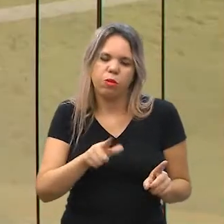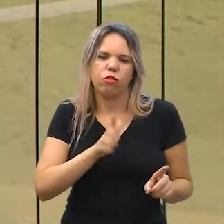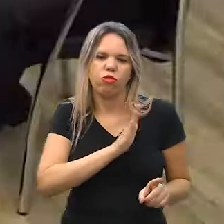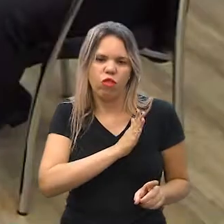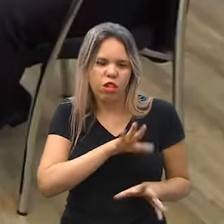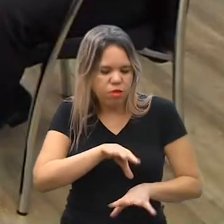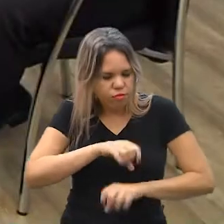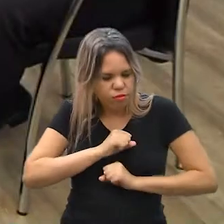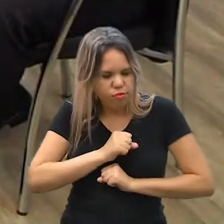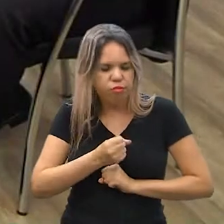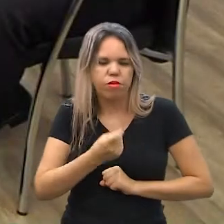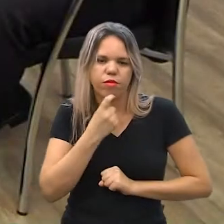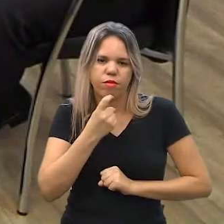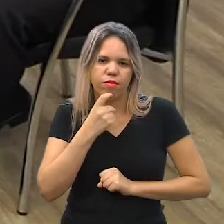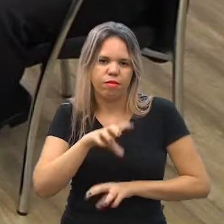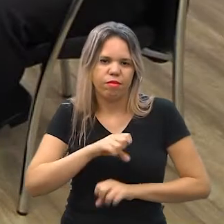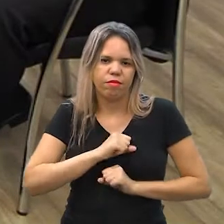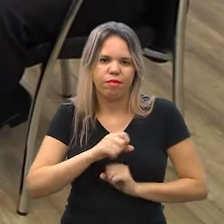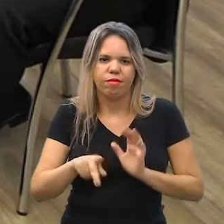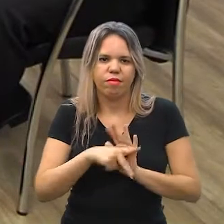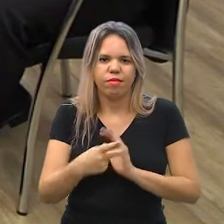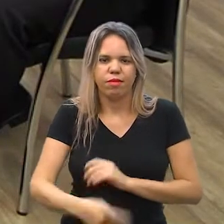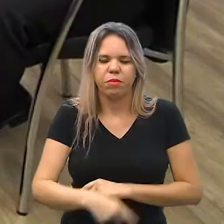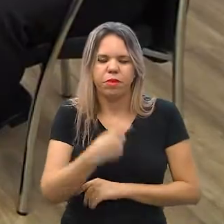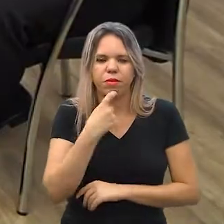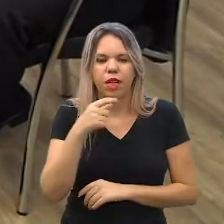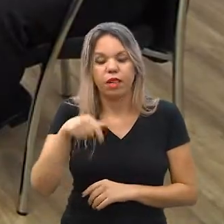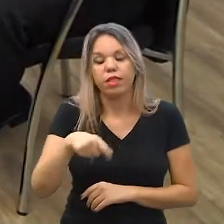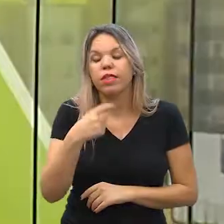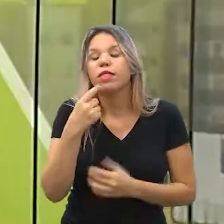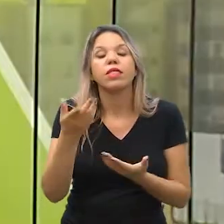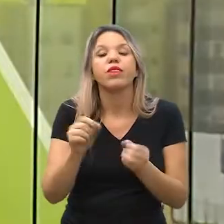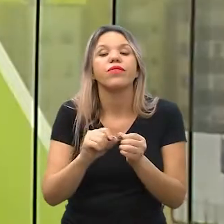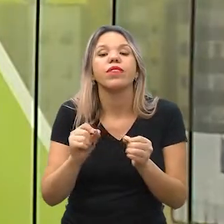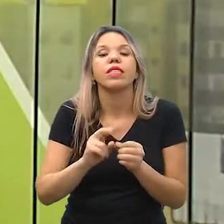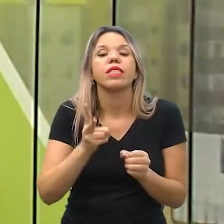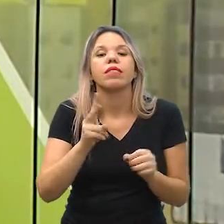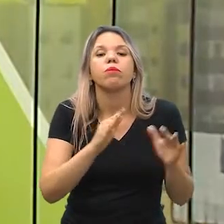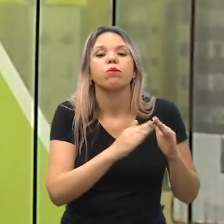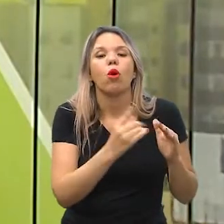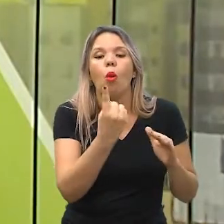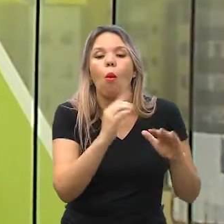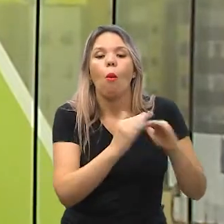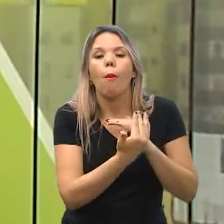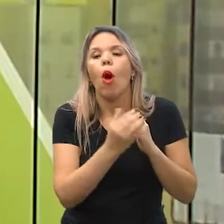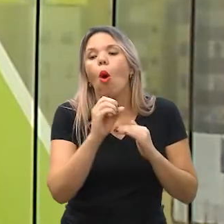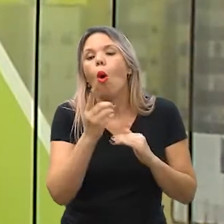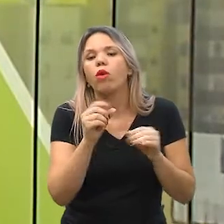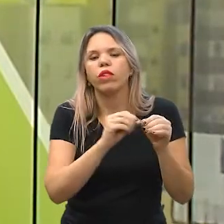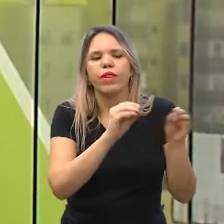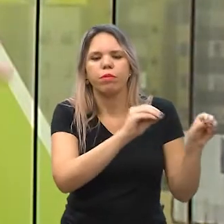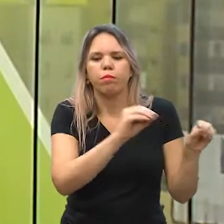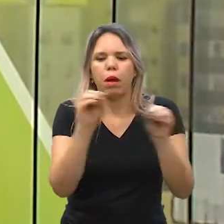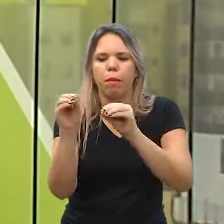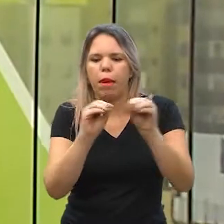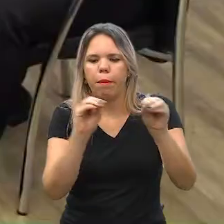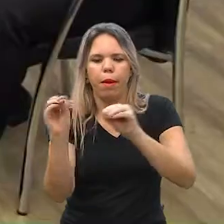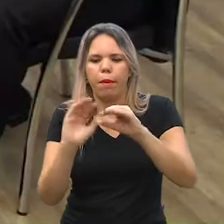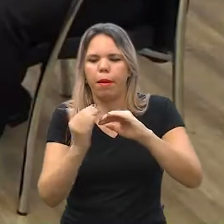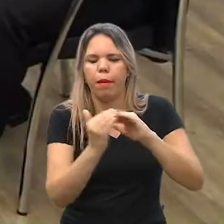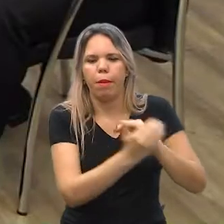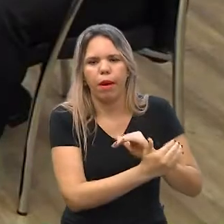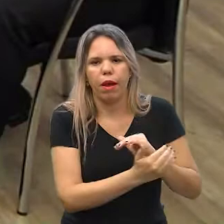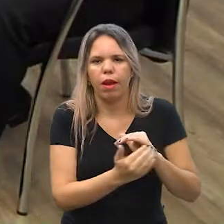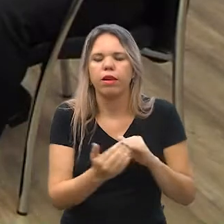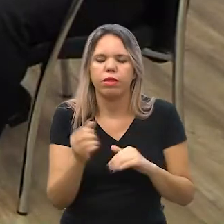praticamente. Já há tanto tempo aqui, já é um campineiro já. Isso e mesmo. Aqui em Campinas você sempre morou em um bairro ou você circulou pela cidade?